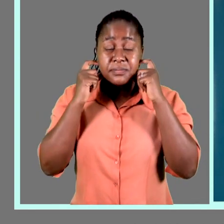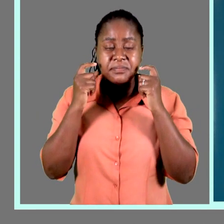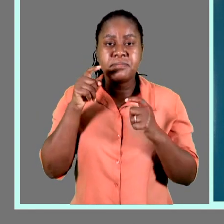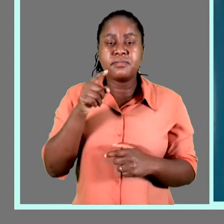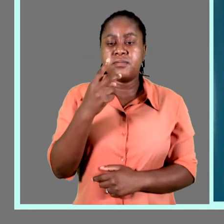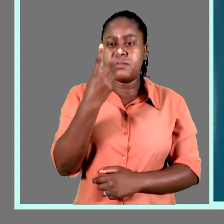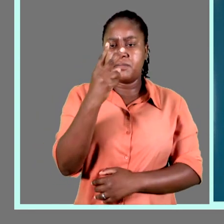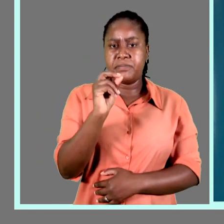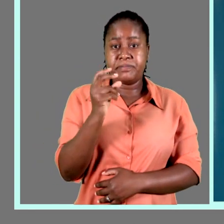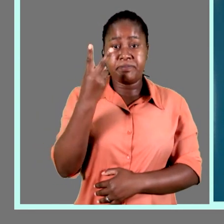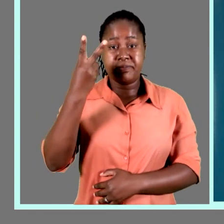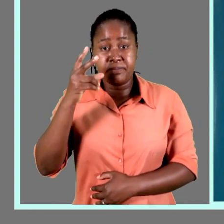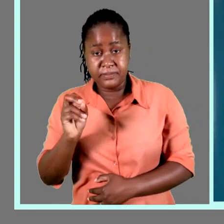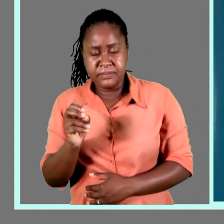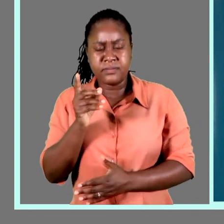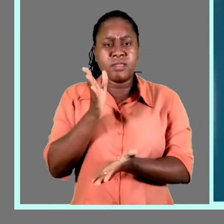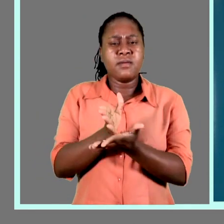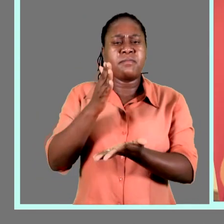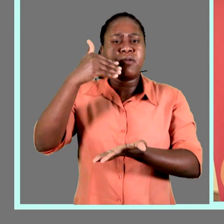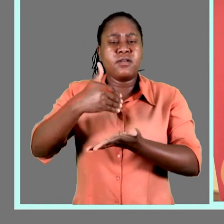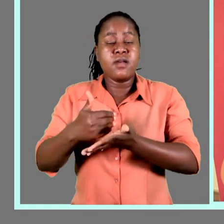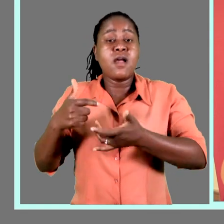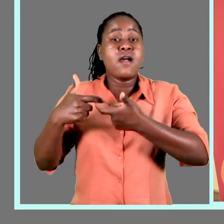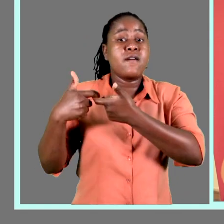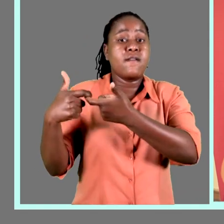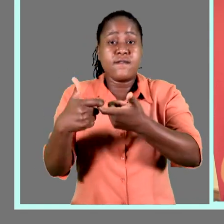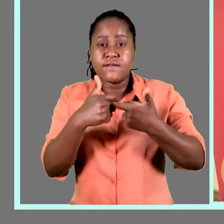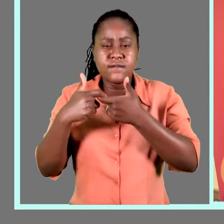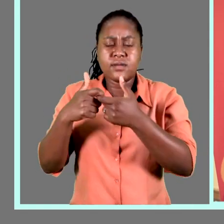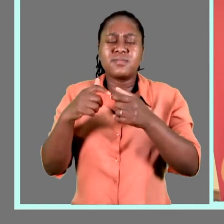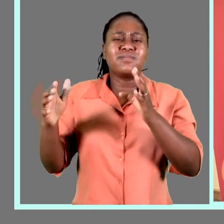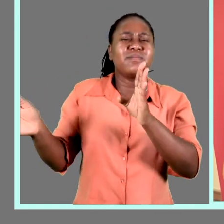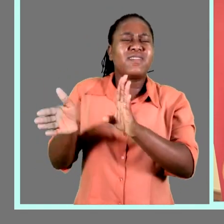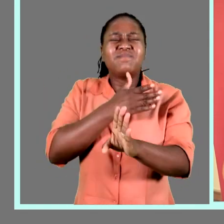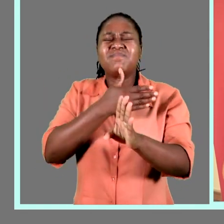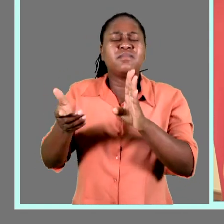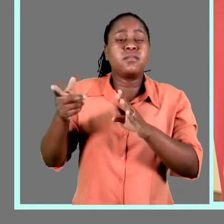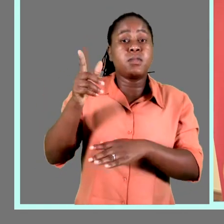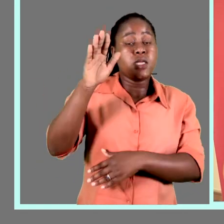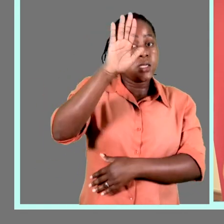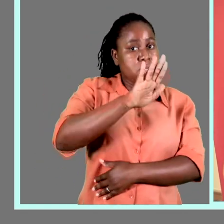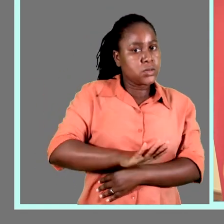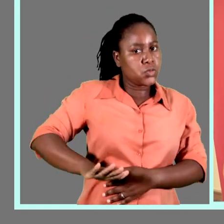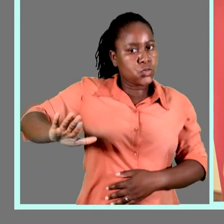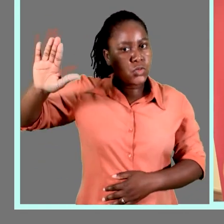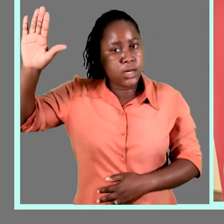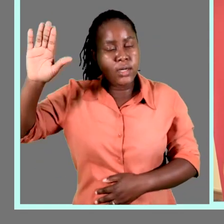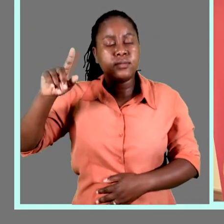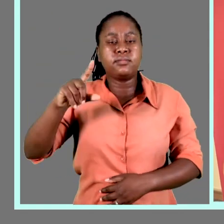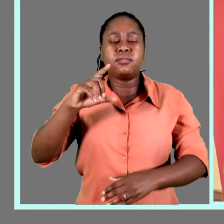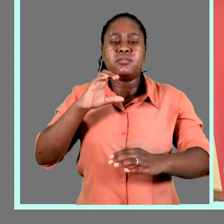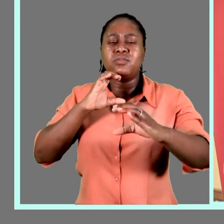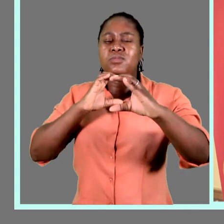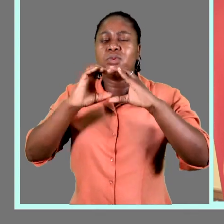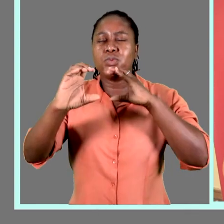Moçambique. Só em 2020, o Departamento de Atendimento à Família e Menores Vítimas